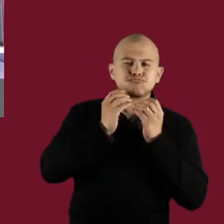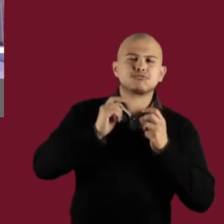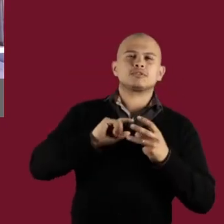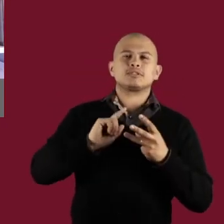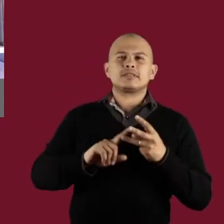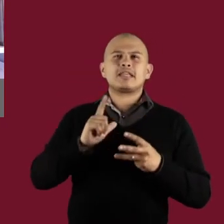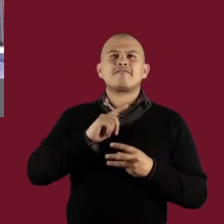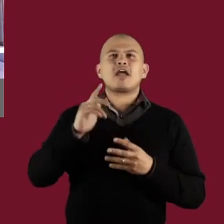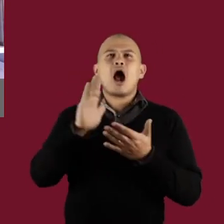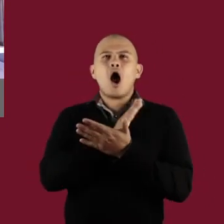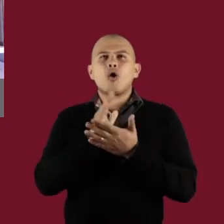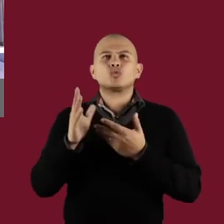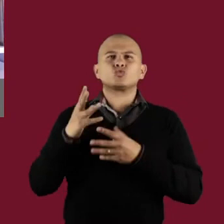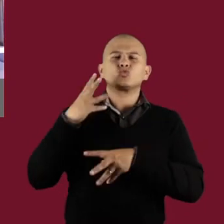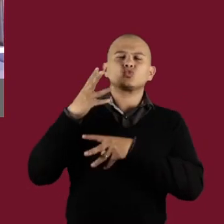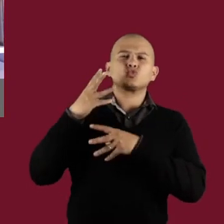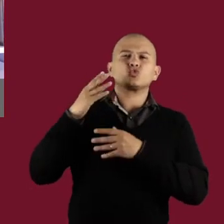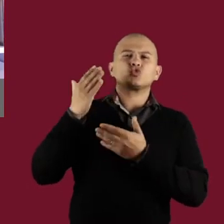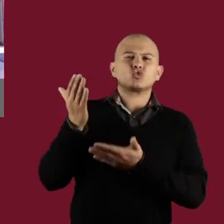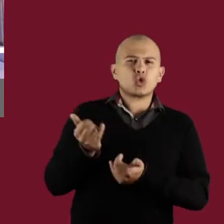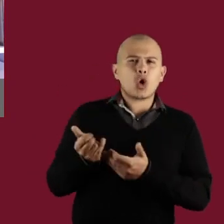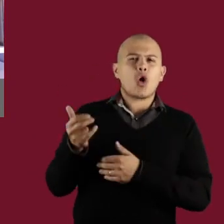lá e ficam há algum tempo